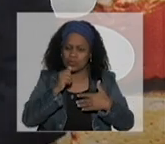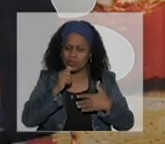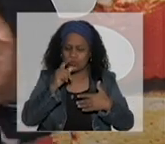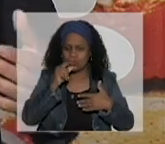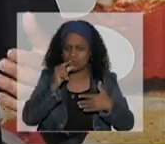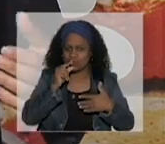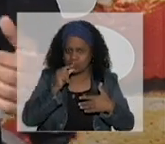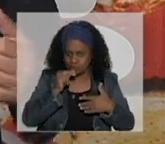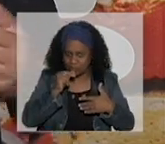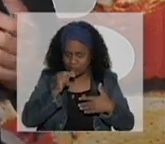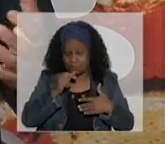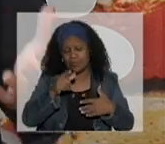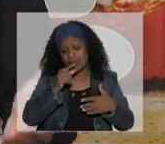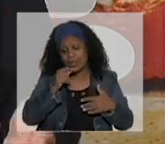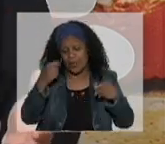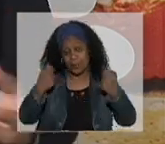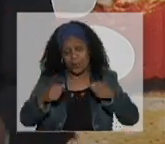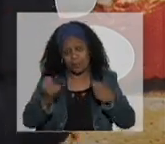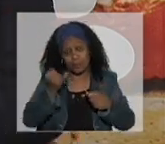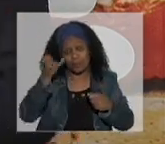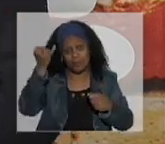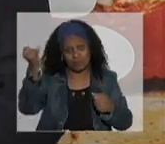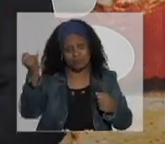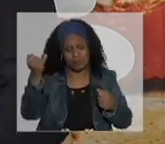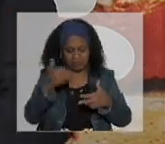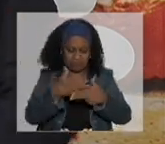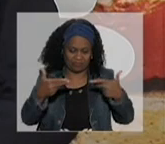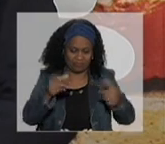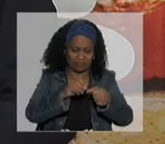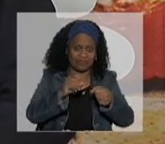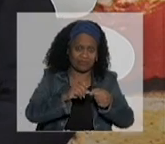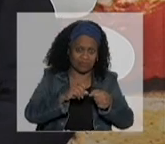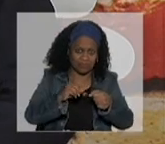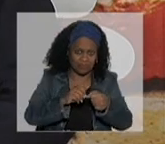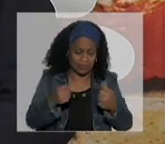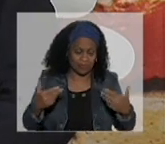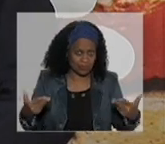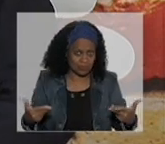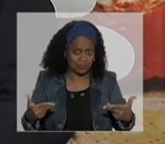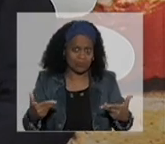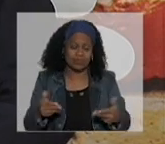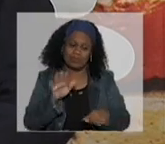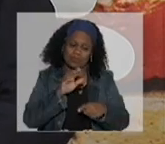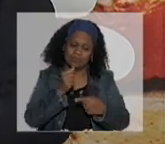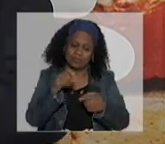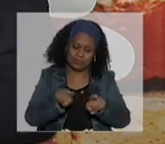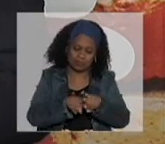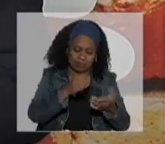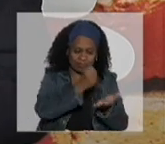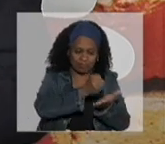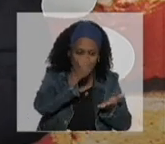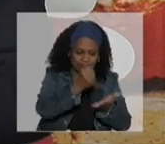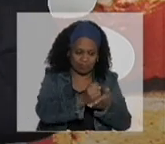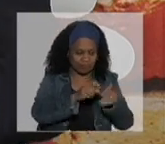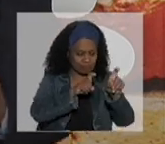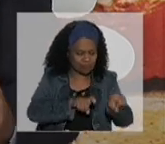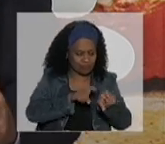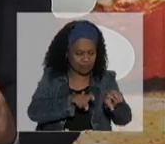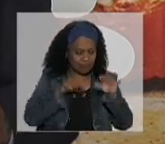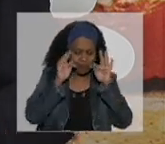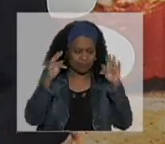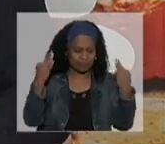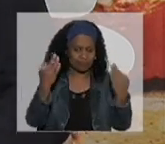para que as pessoas tenham água e com água possam cozinhar. A gente tem, por exemplo, uma redução de investimentos na contratação de gêneros da